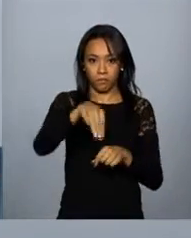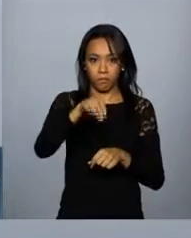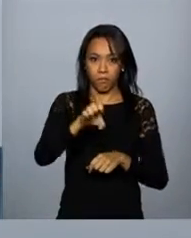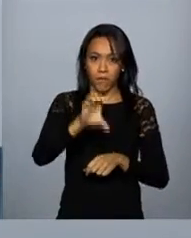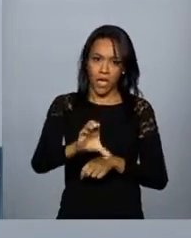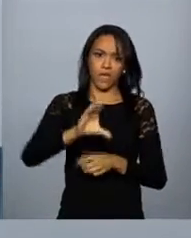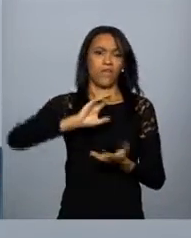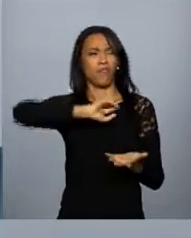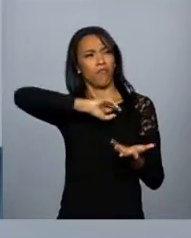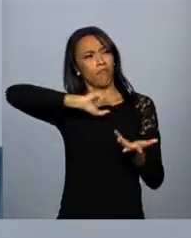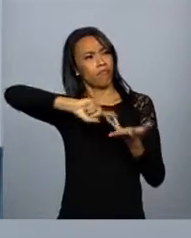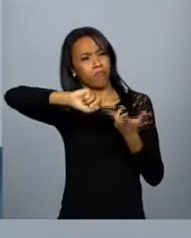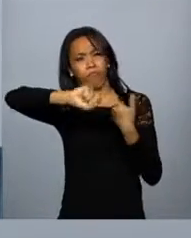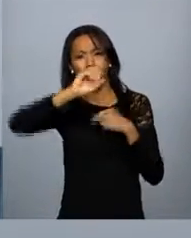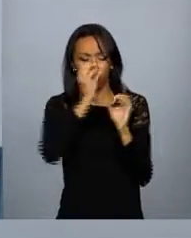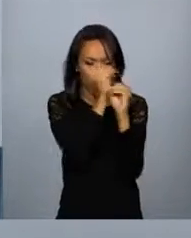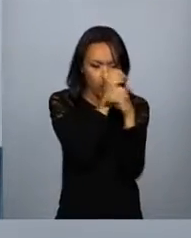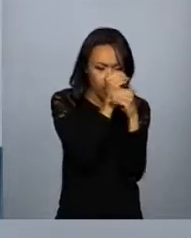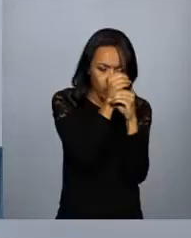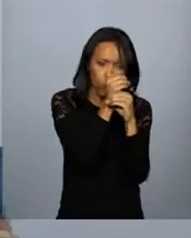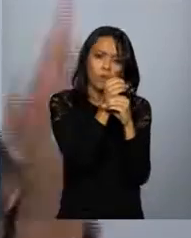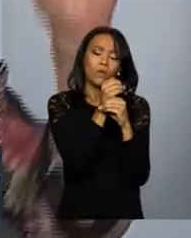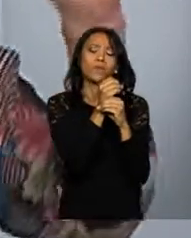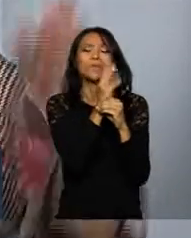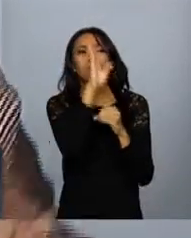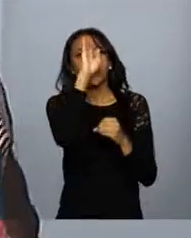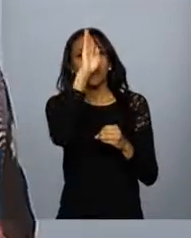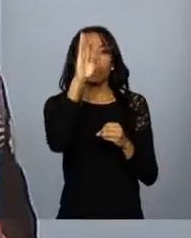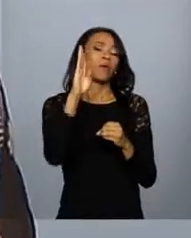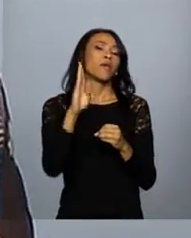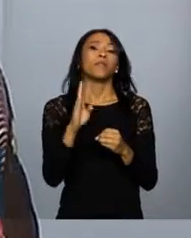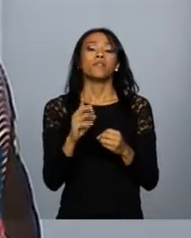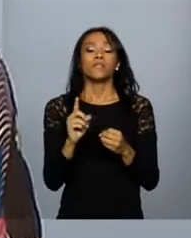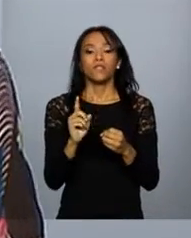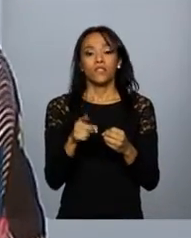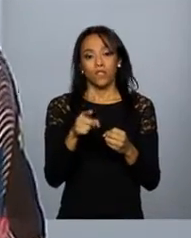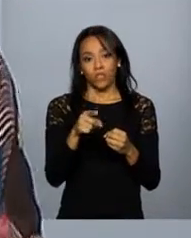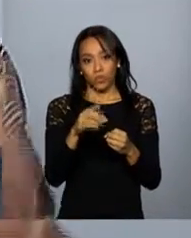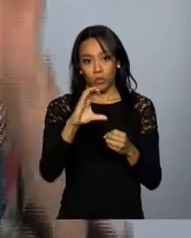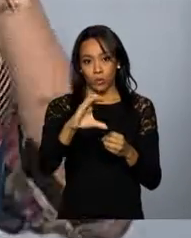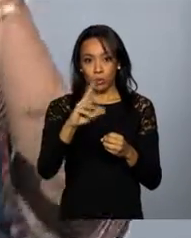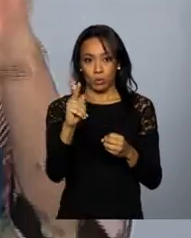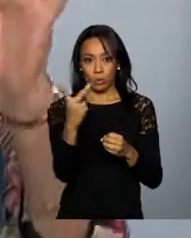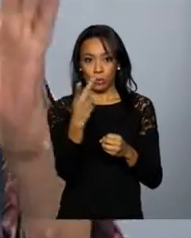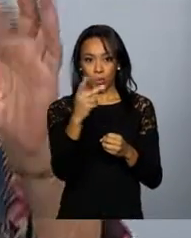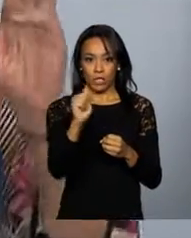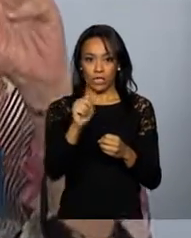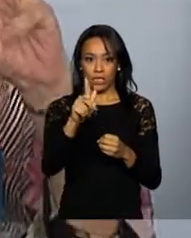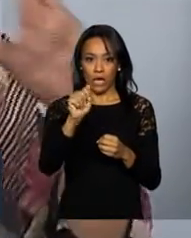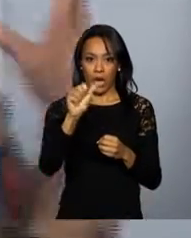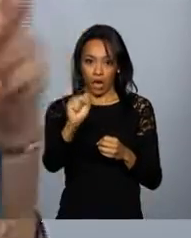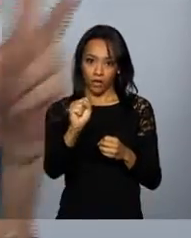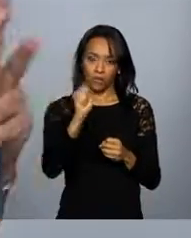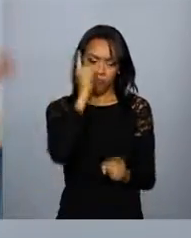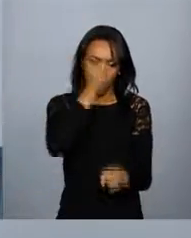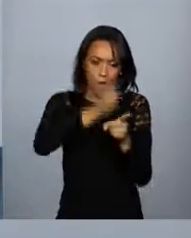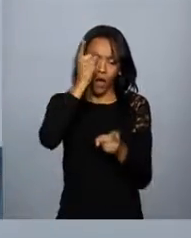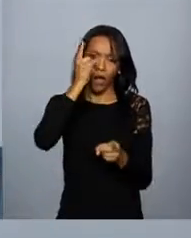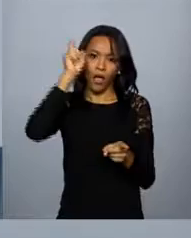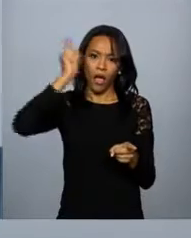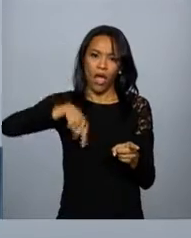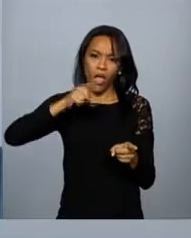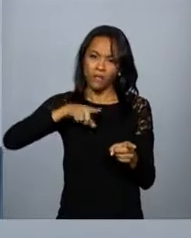laboratórios, principalmente o laboratório, o Instituto Evandro Chagas, confirmam que há